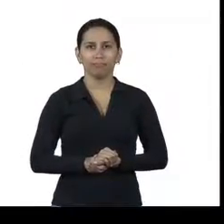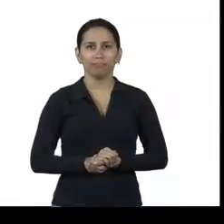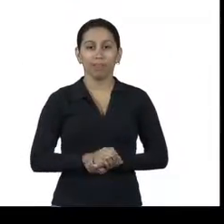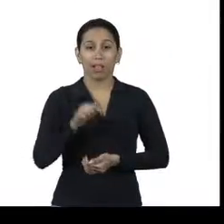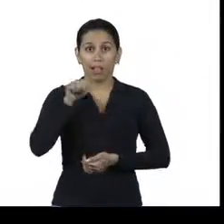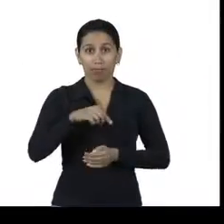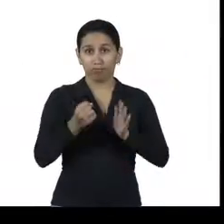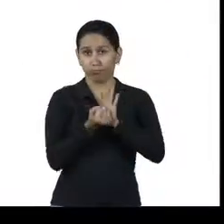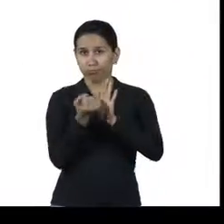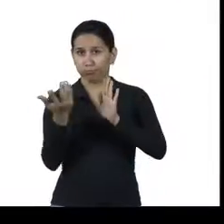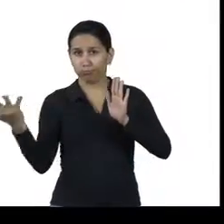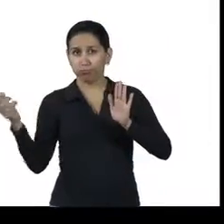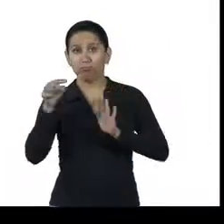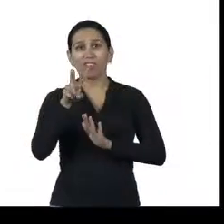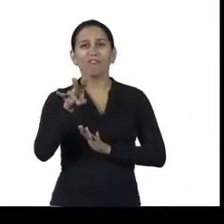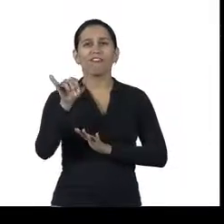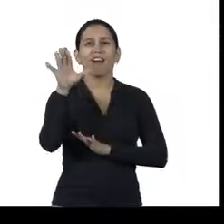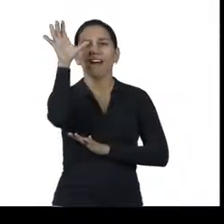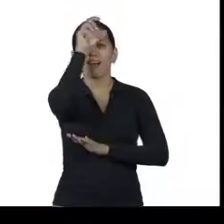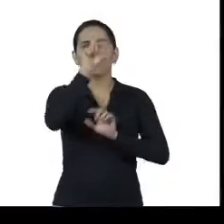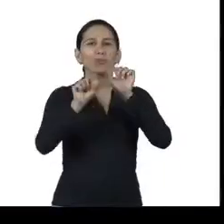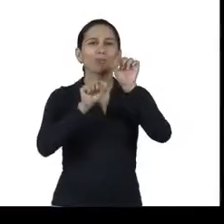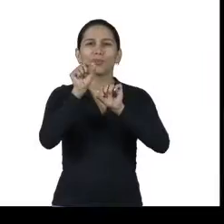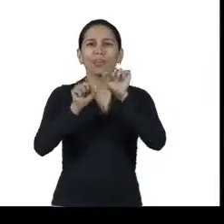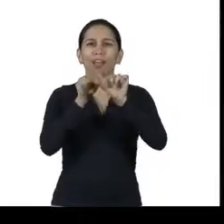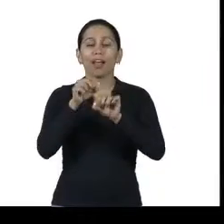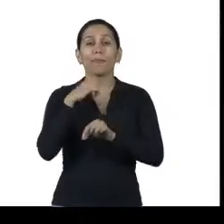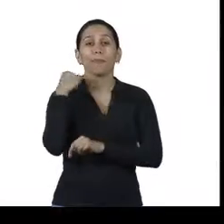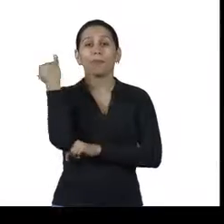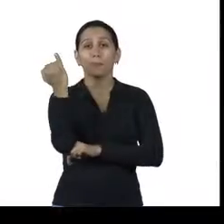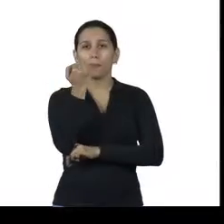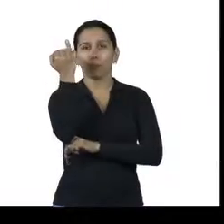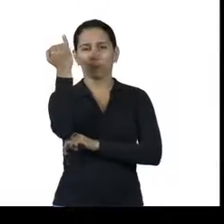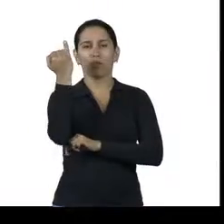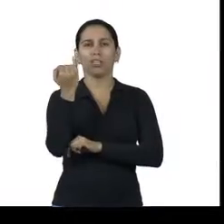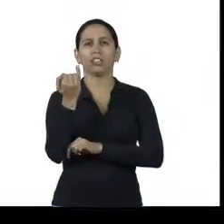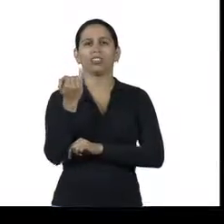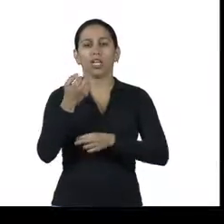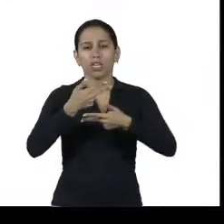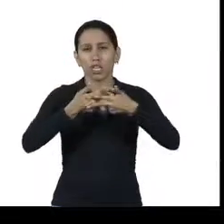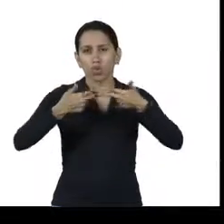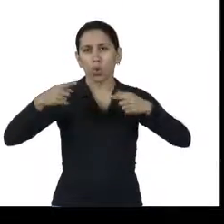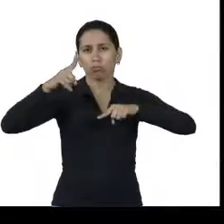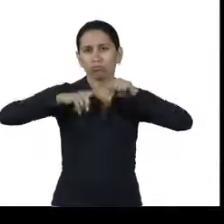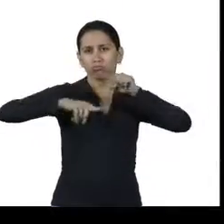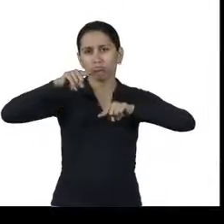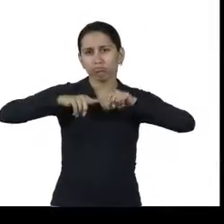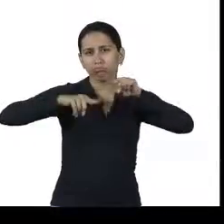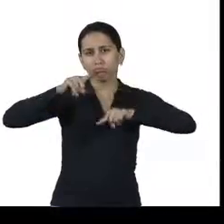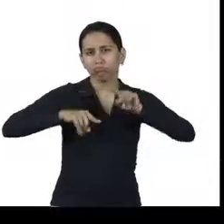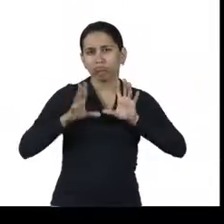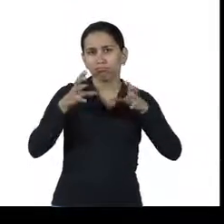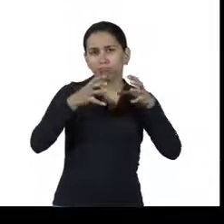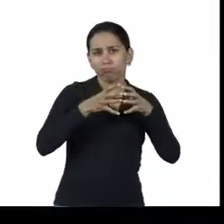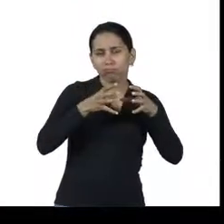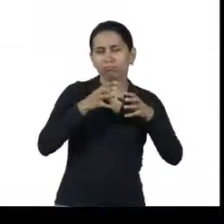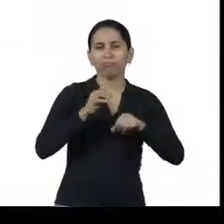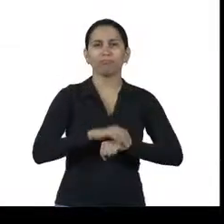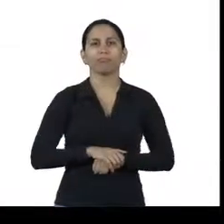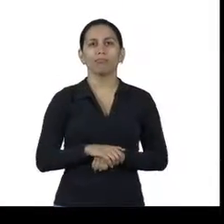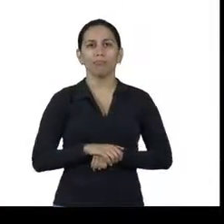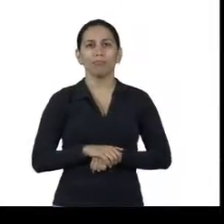mina. Neste episódio, você vai aprender a importância dos equipamentos de proteção coletiva, as medidas